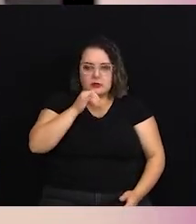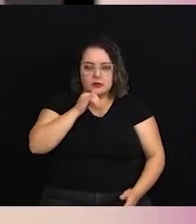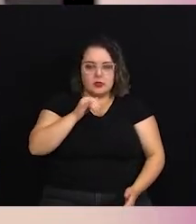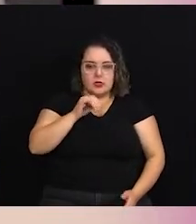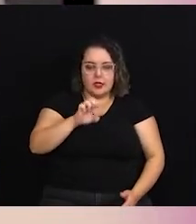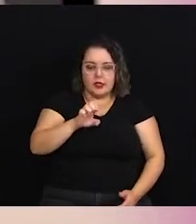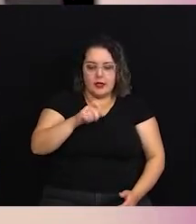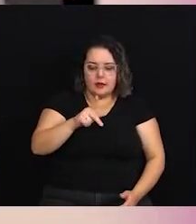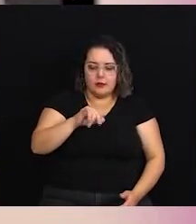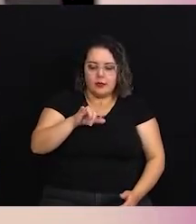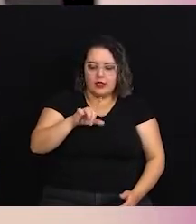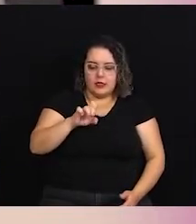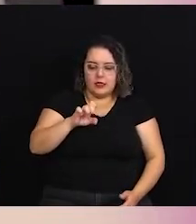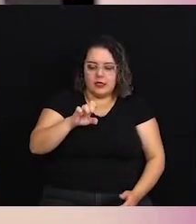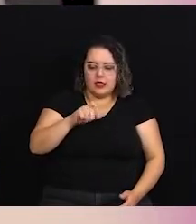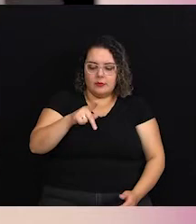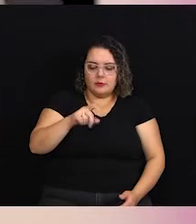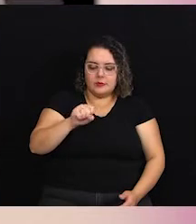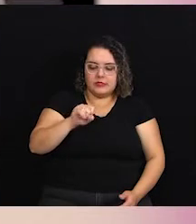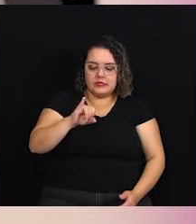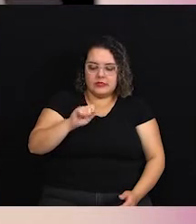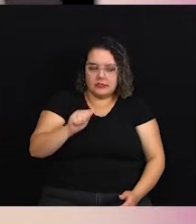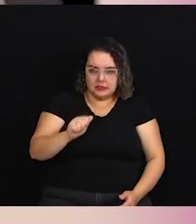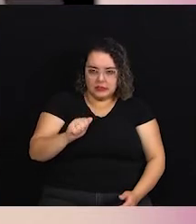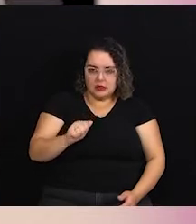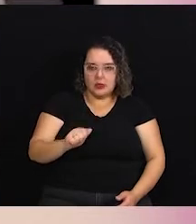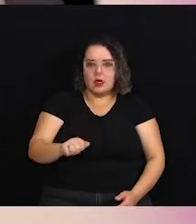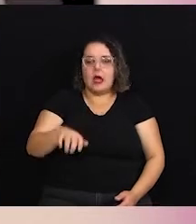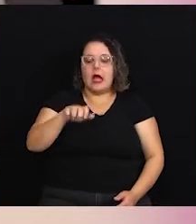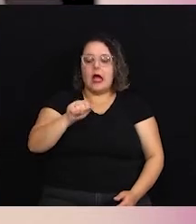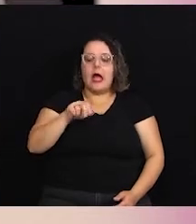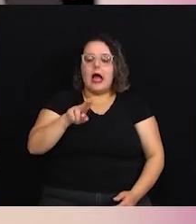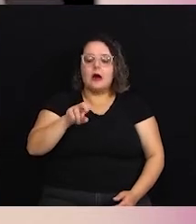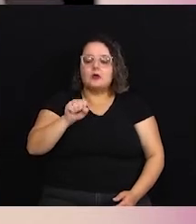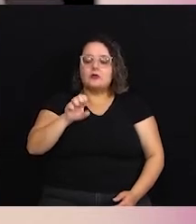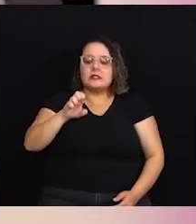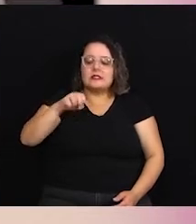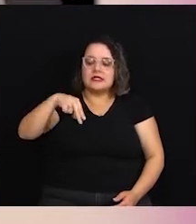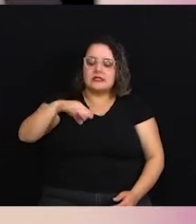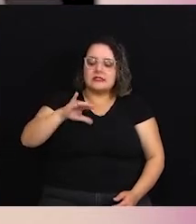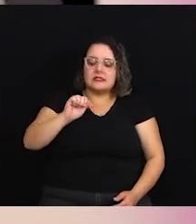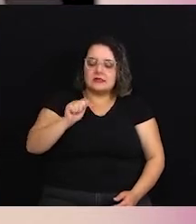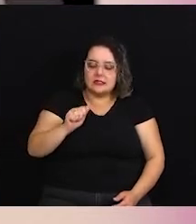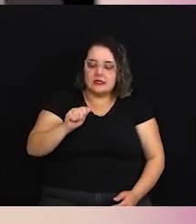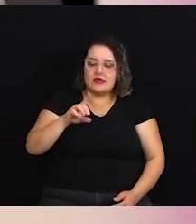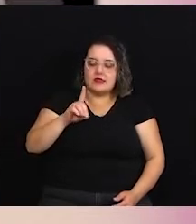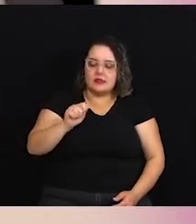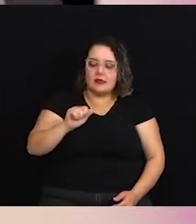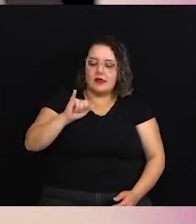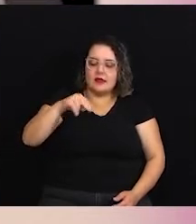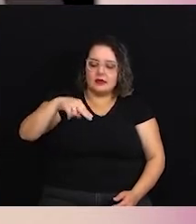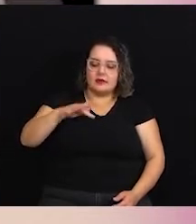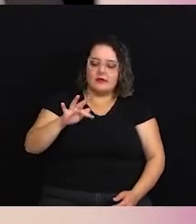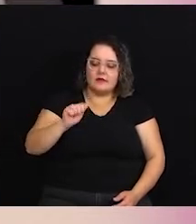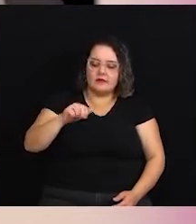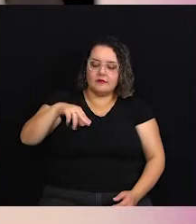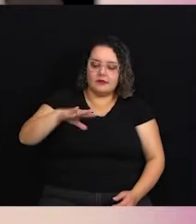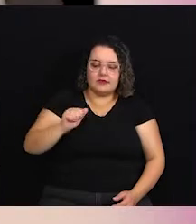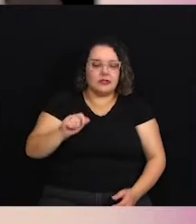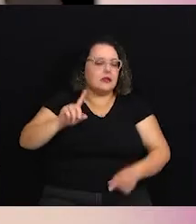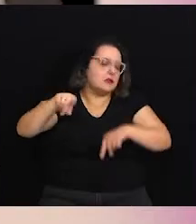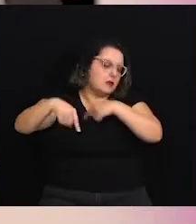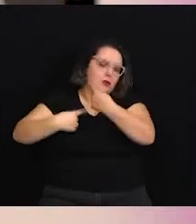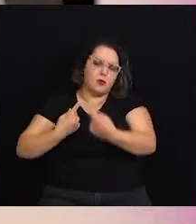chamada epilepsia de ausência na infância Então esse é um tipo de crise daí tem outros tipos de